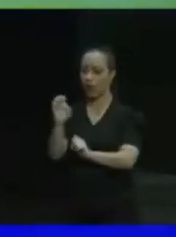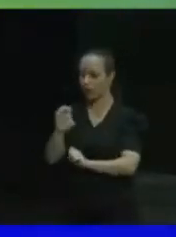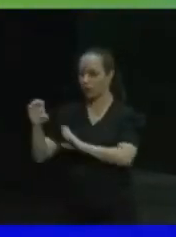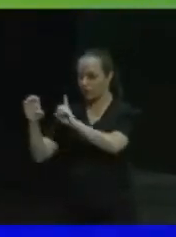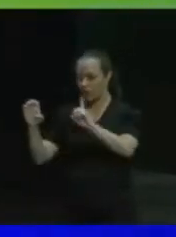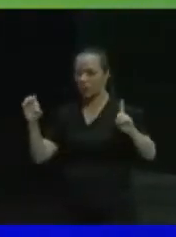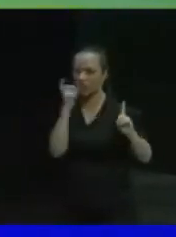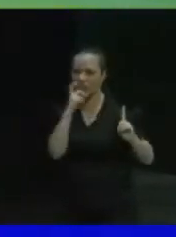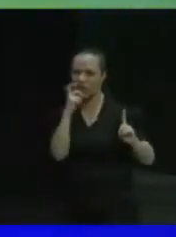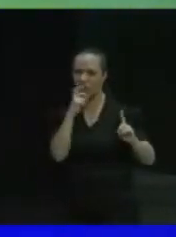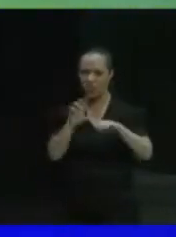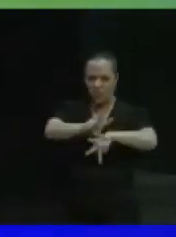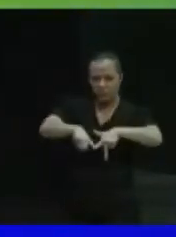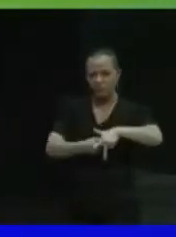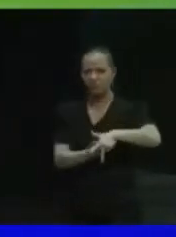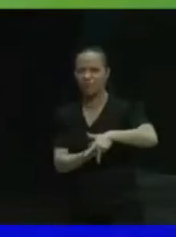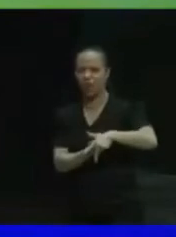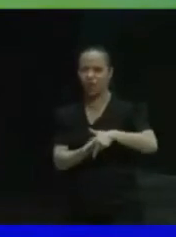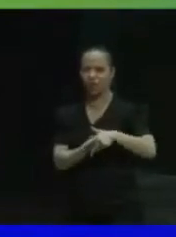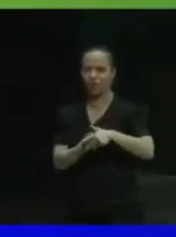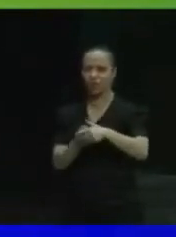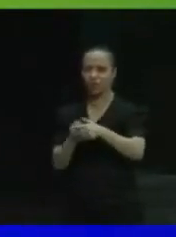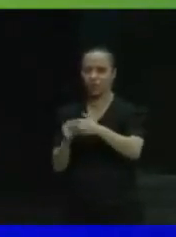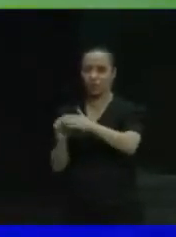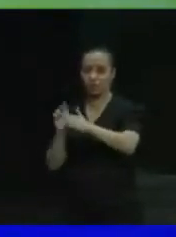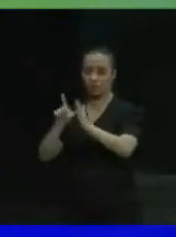mentira, da corrupção e do retrocesso.